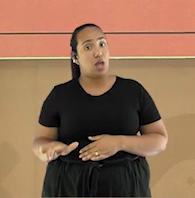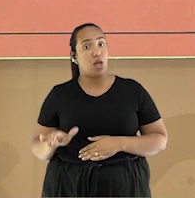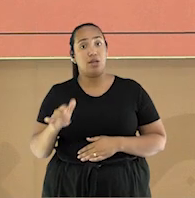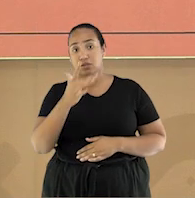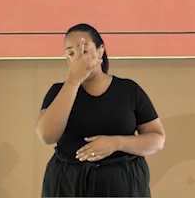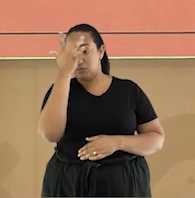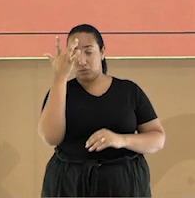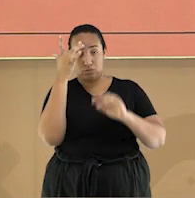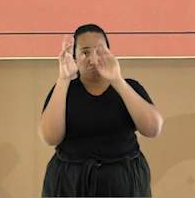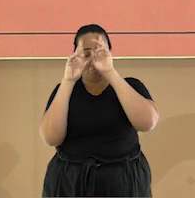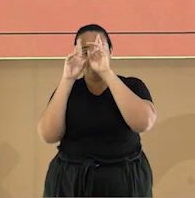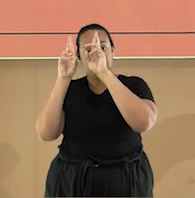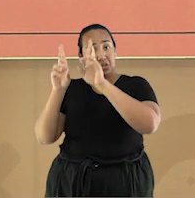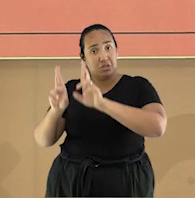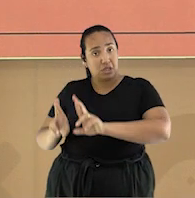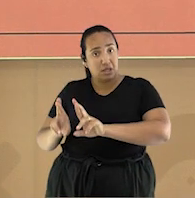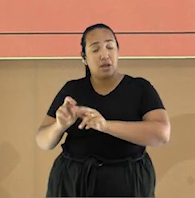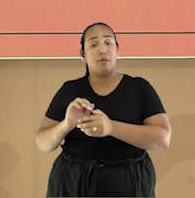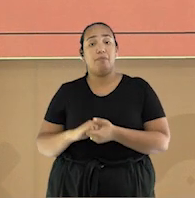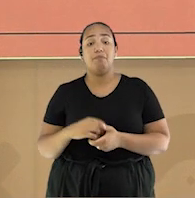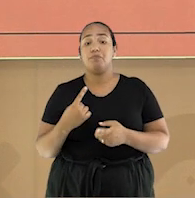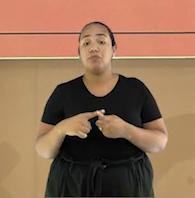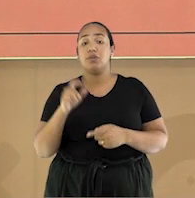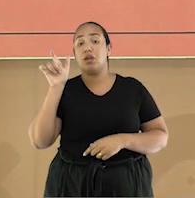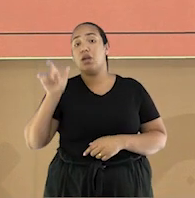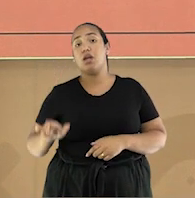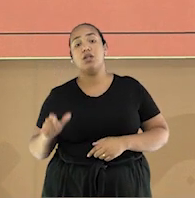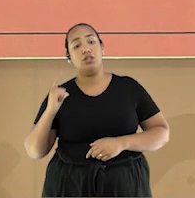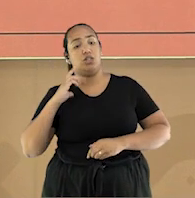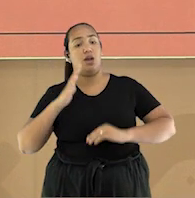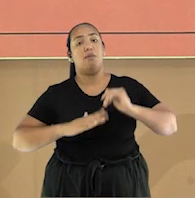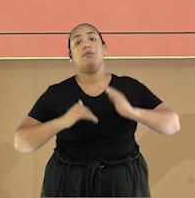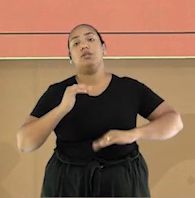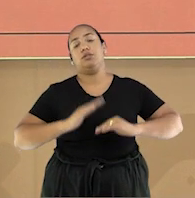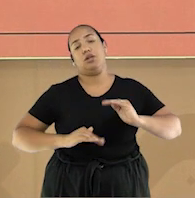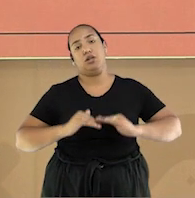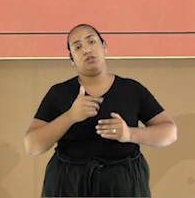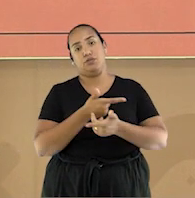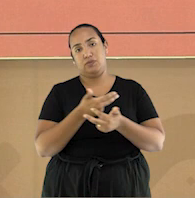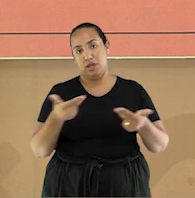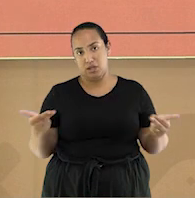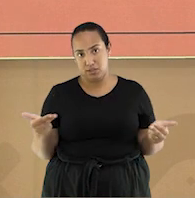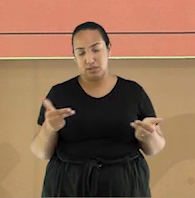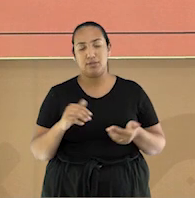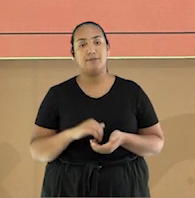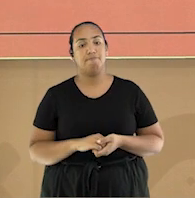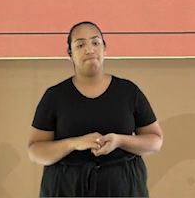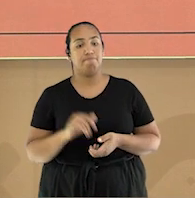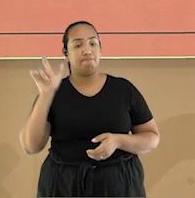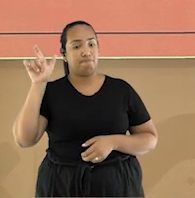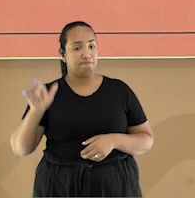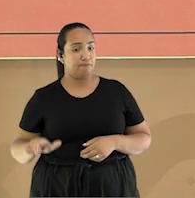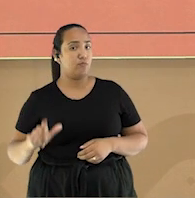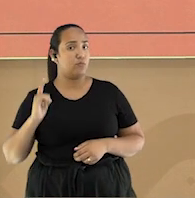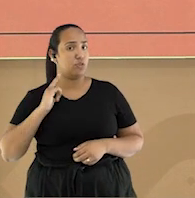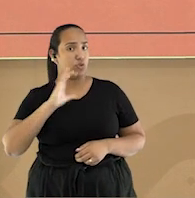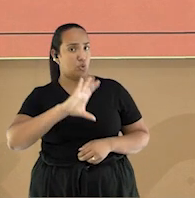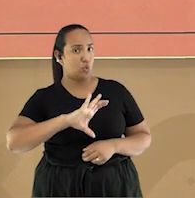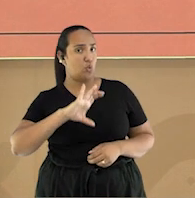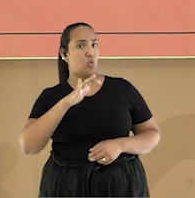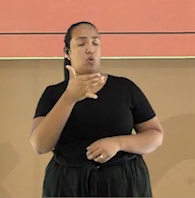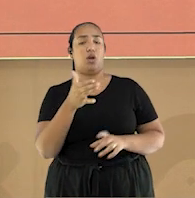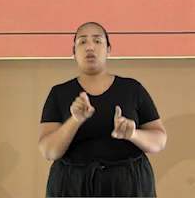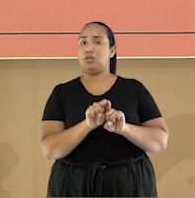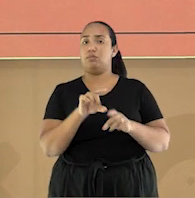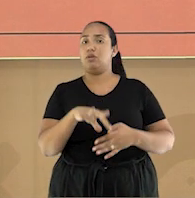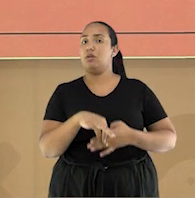seus compatriotas quilombolas devido suas habilidades como guerreiro, a qual lhe conferia coragem, liderança